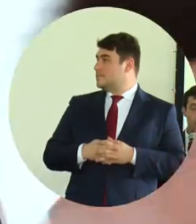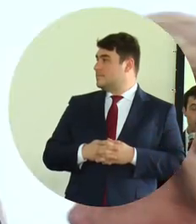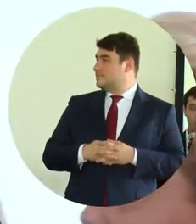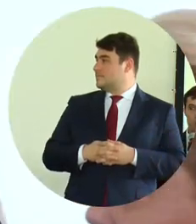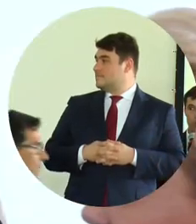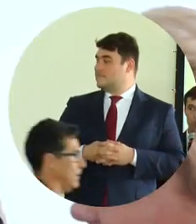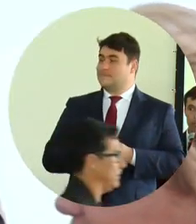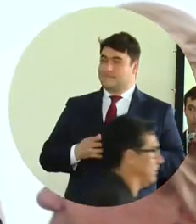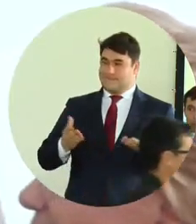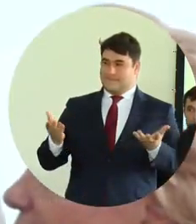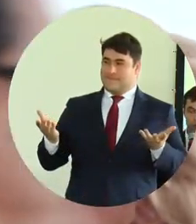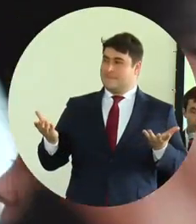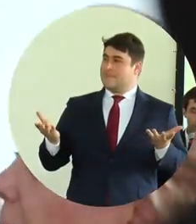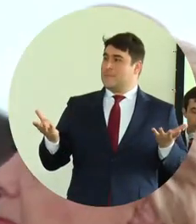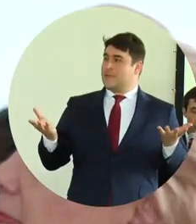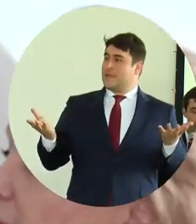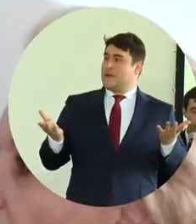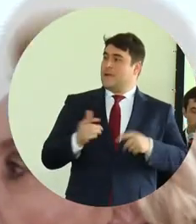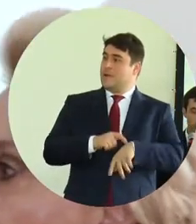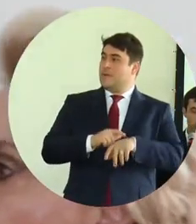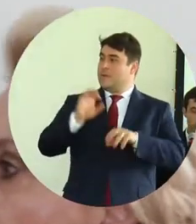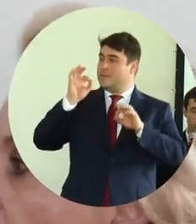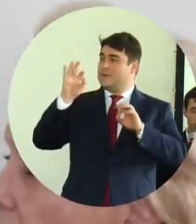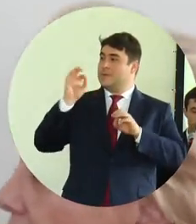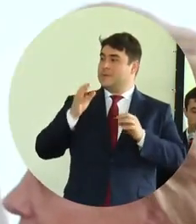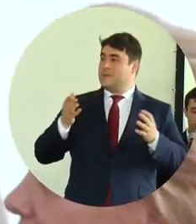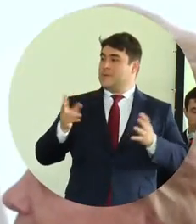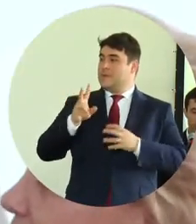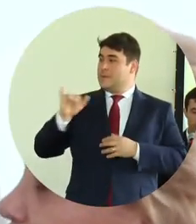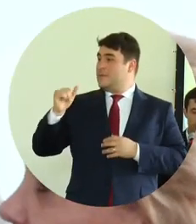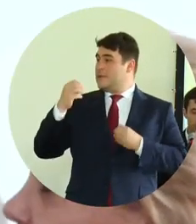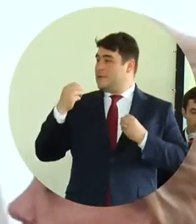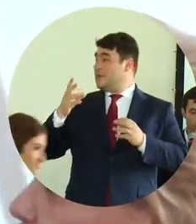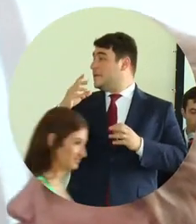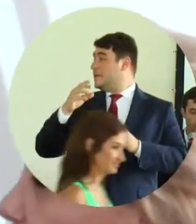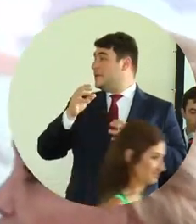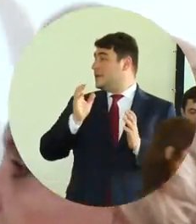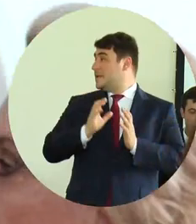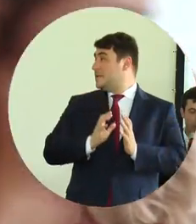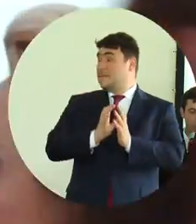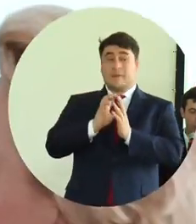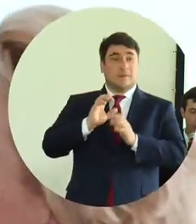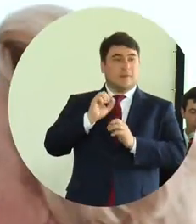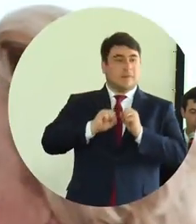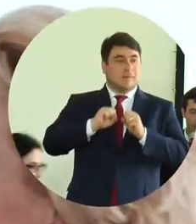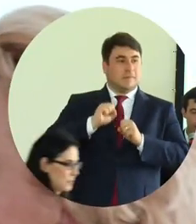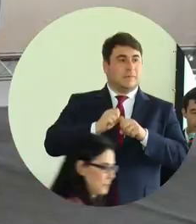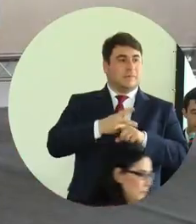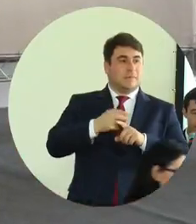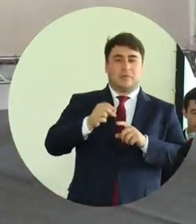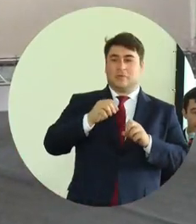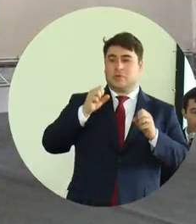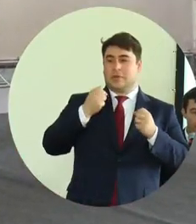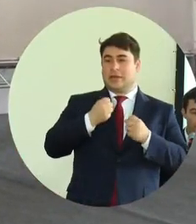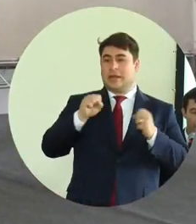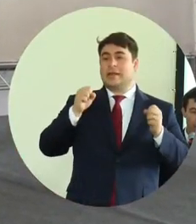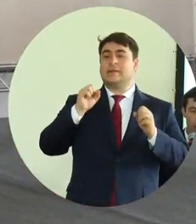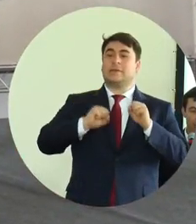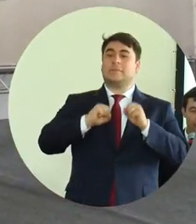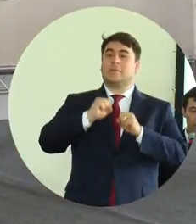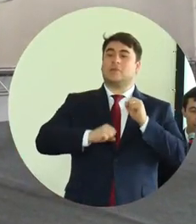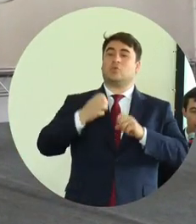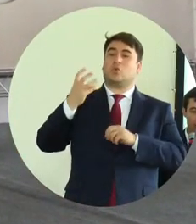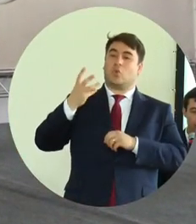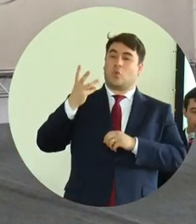Senhoras e senhores, um momento muito especial, teremos a premiação das empresas vencedoras na categoria Grandes Empresas no